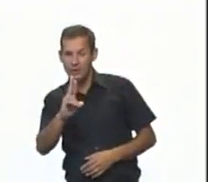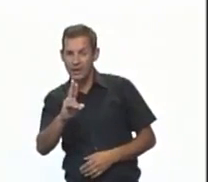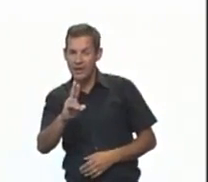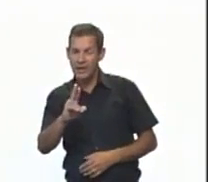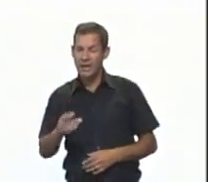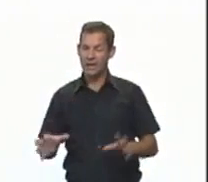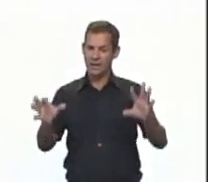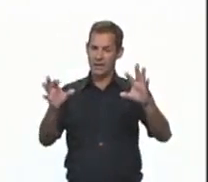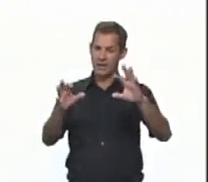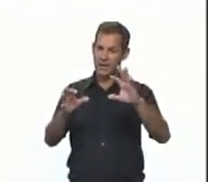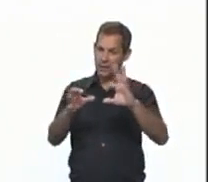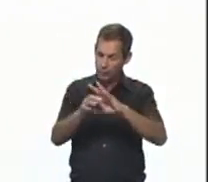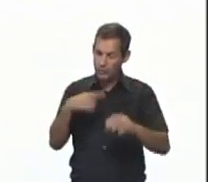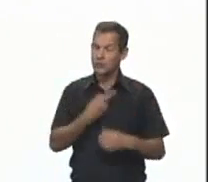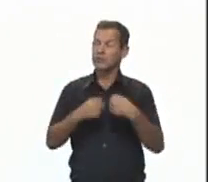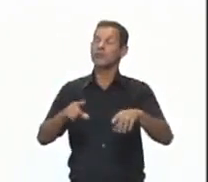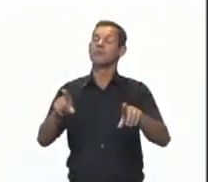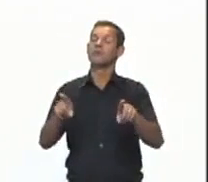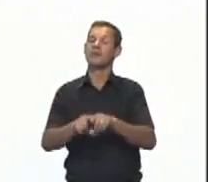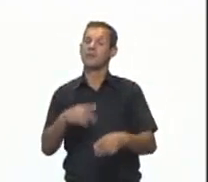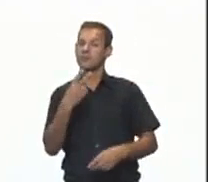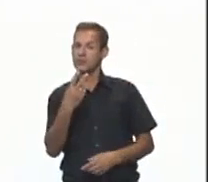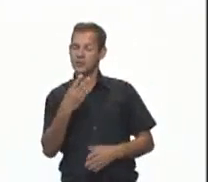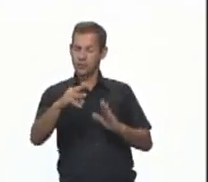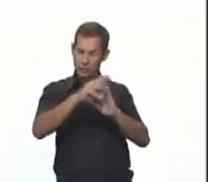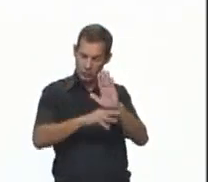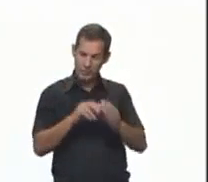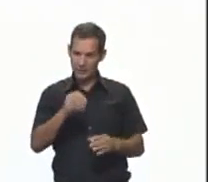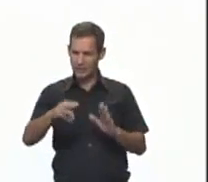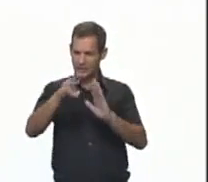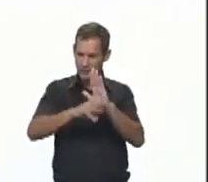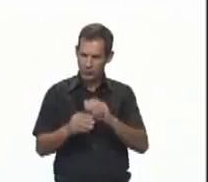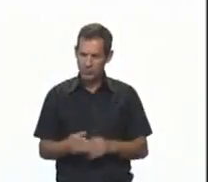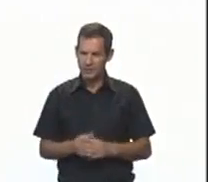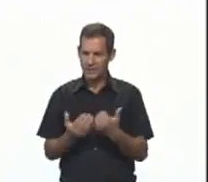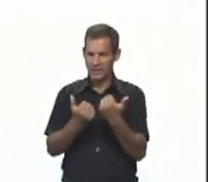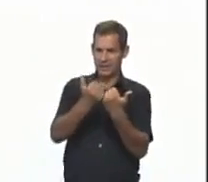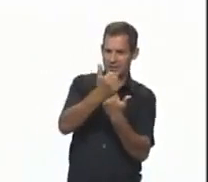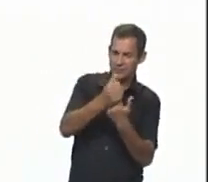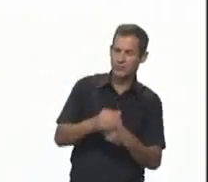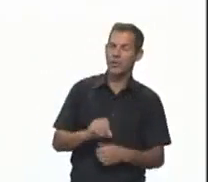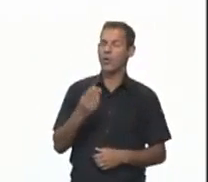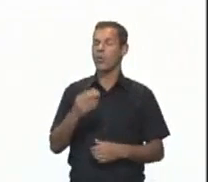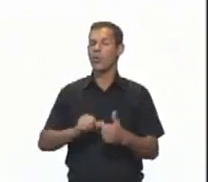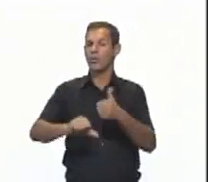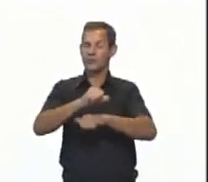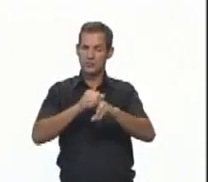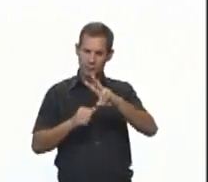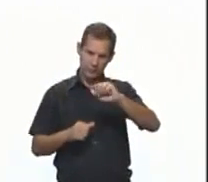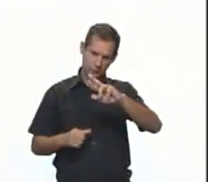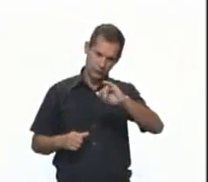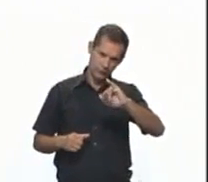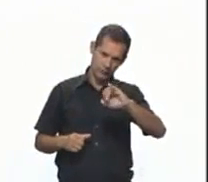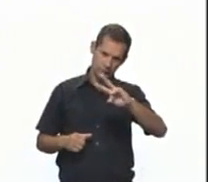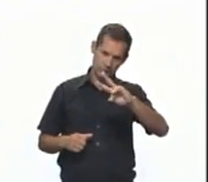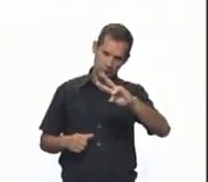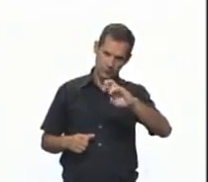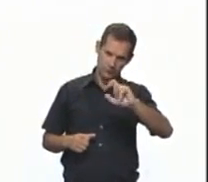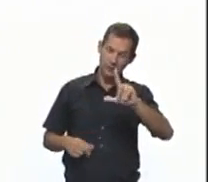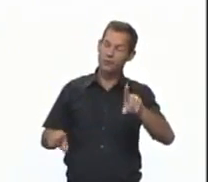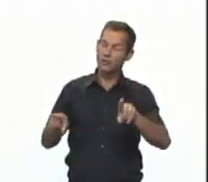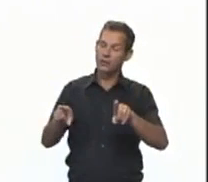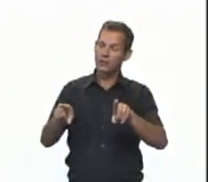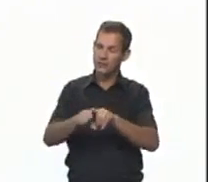essa integral. Então, nós vamos precisar de 2 métodos, que é o método da substituição ou mudança de variável e o método